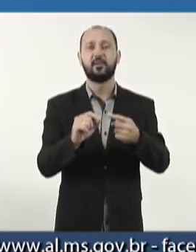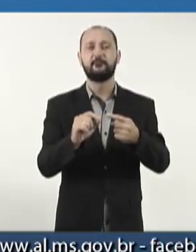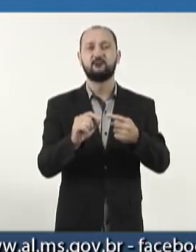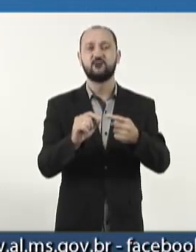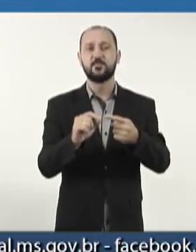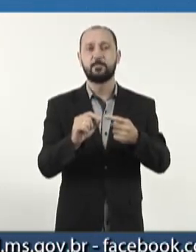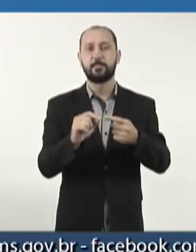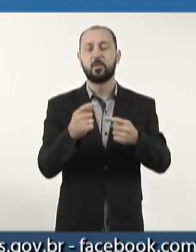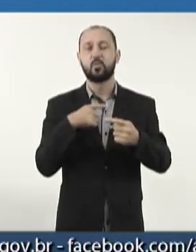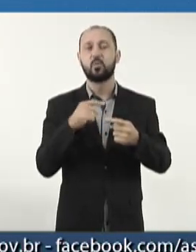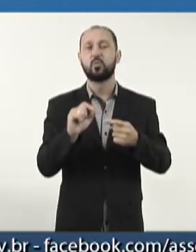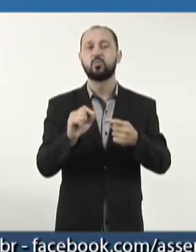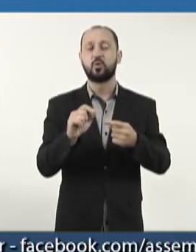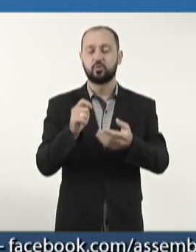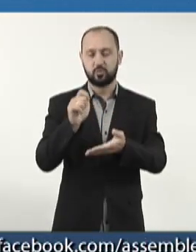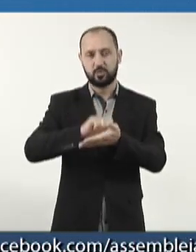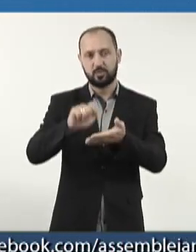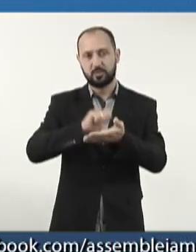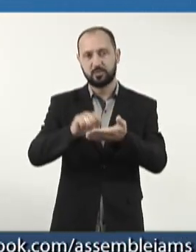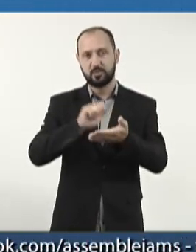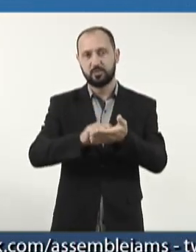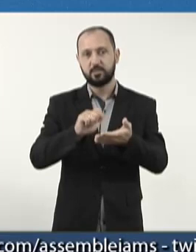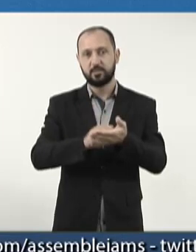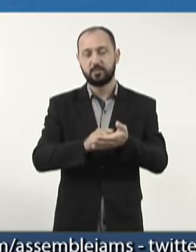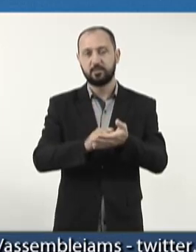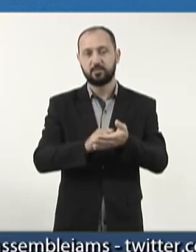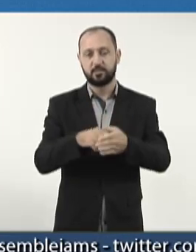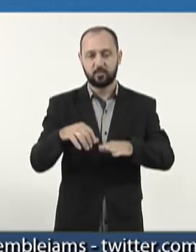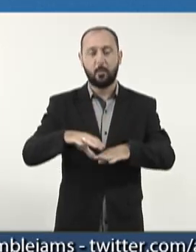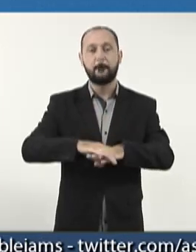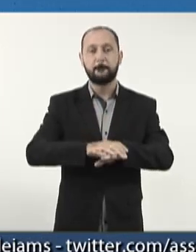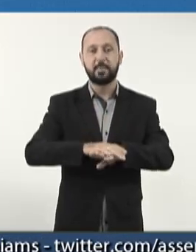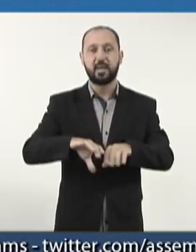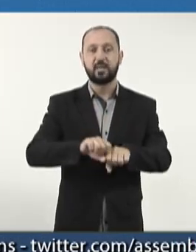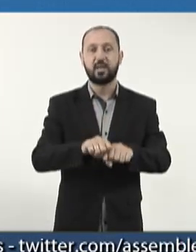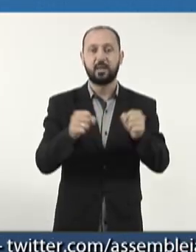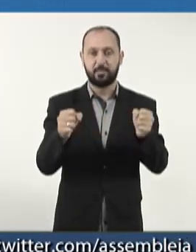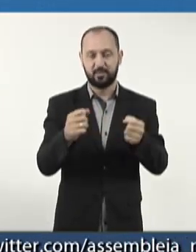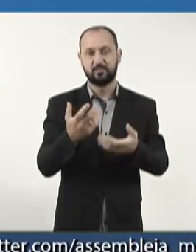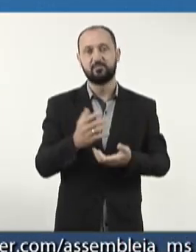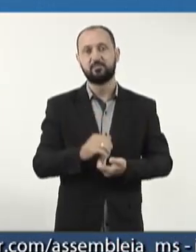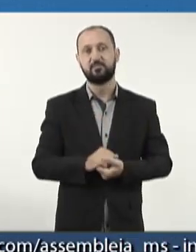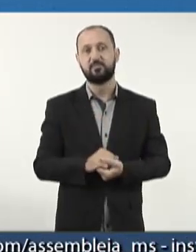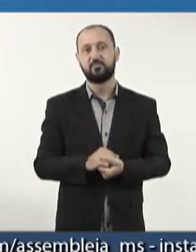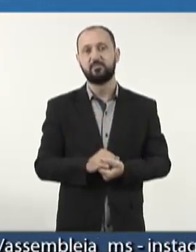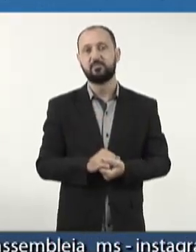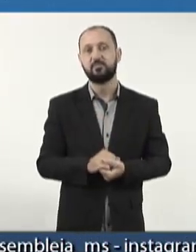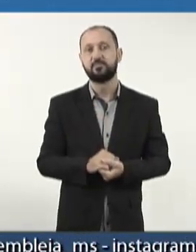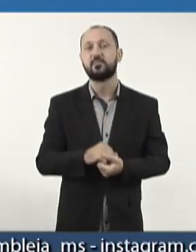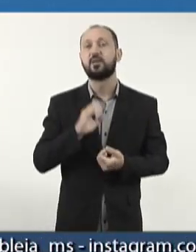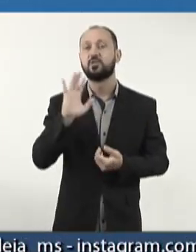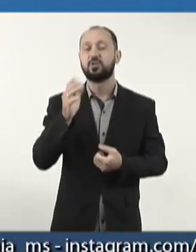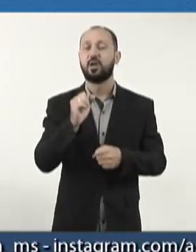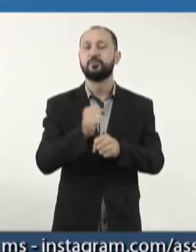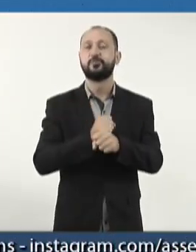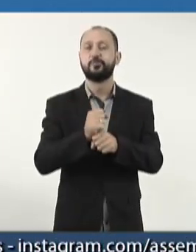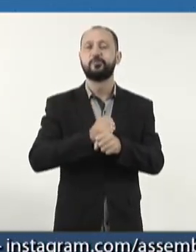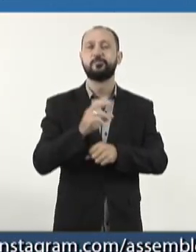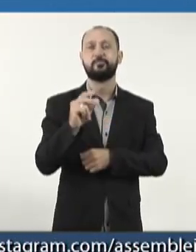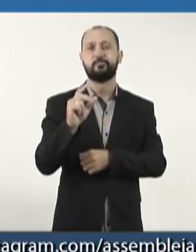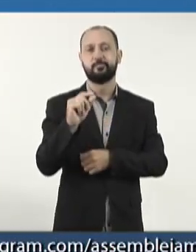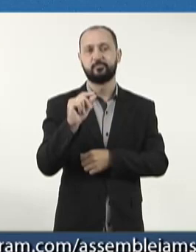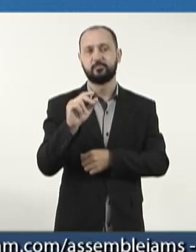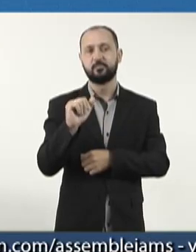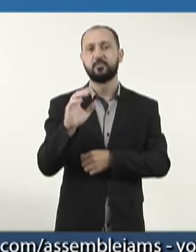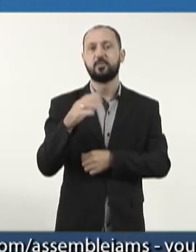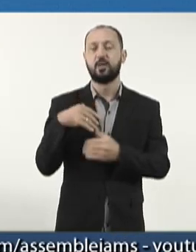o nosso grande escritor estava sem o pé dele. Então, senhor presidente, já tem muito tempo que isto